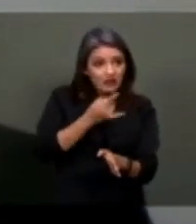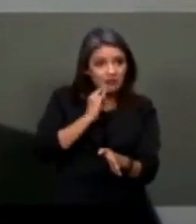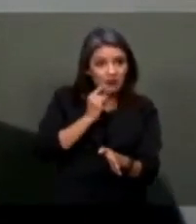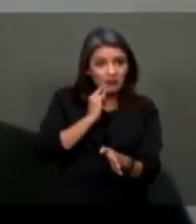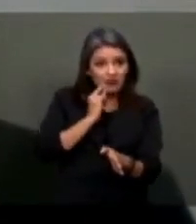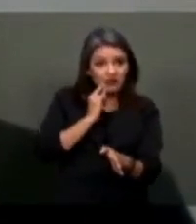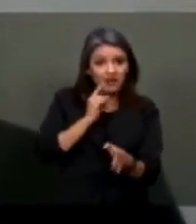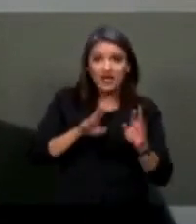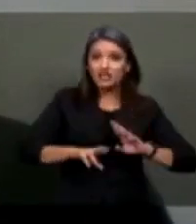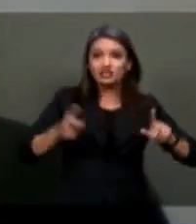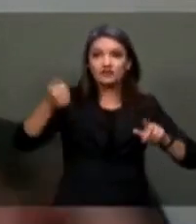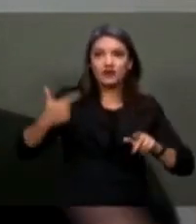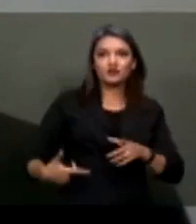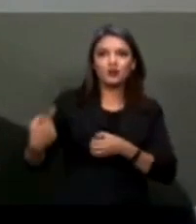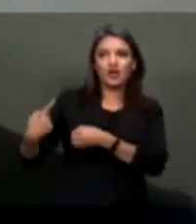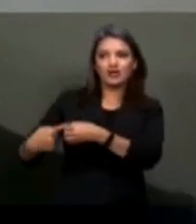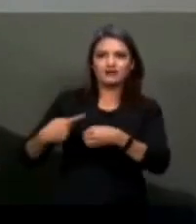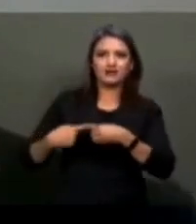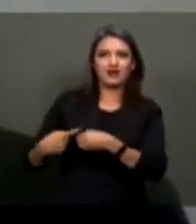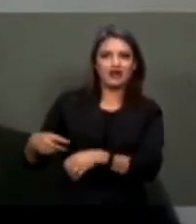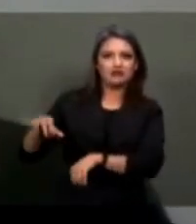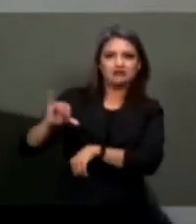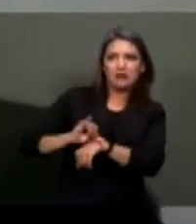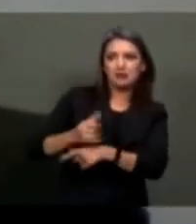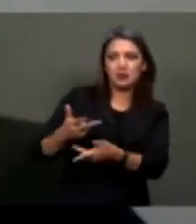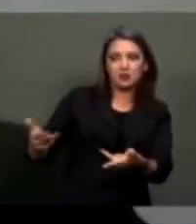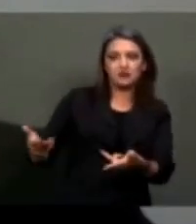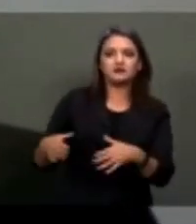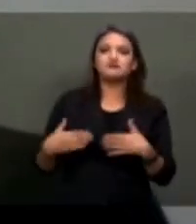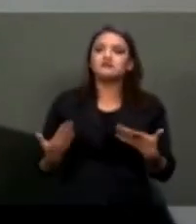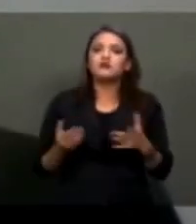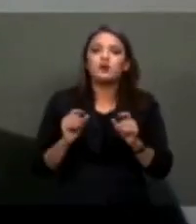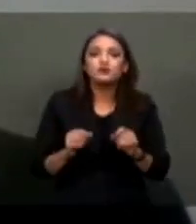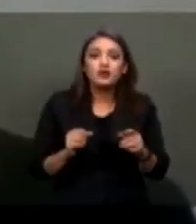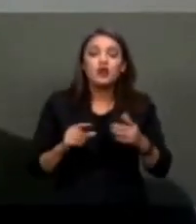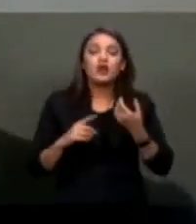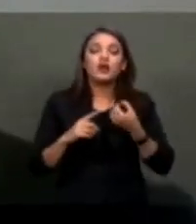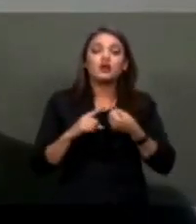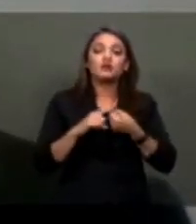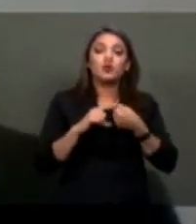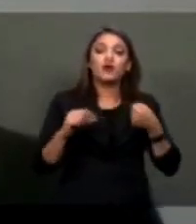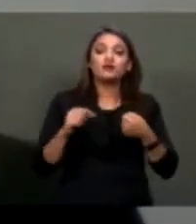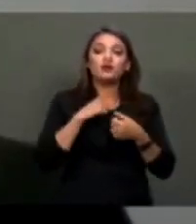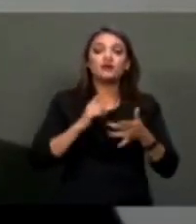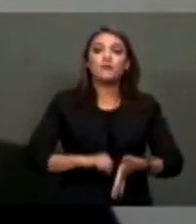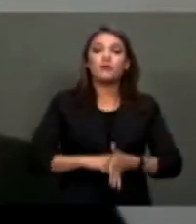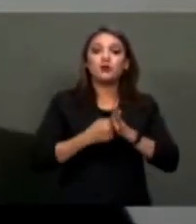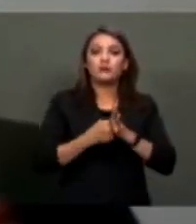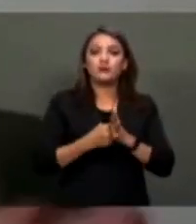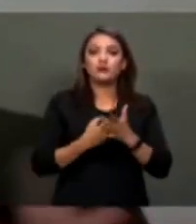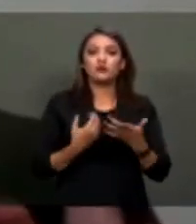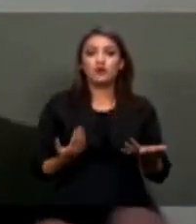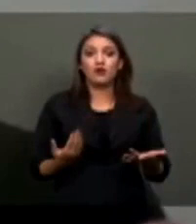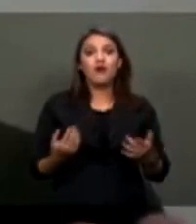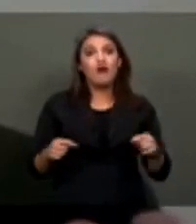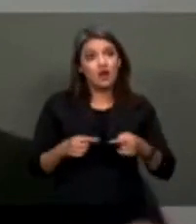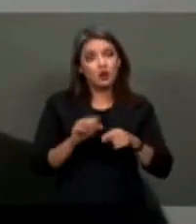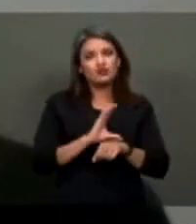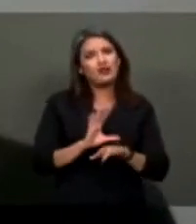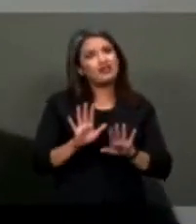em vez de dar se o tratamento diferenciado consagrado pelo artigo que Veda esse comércio é condicional